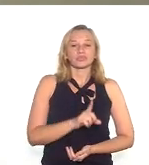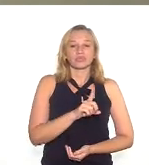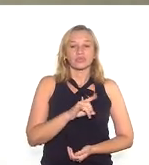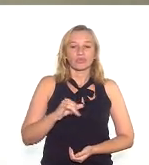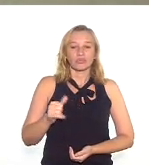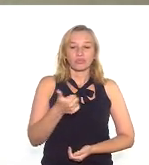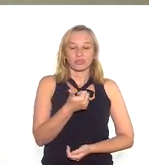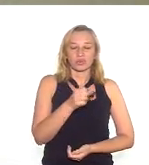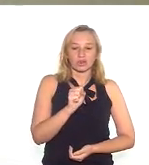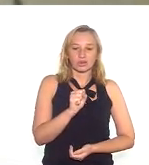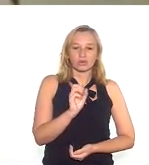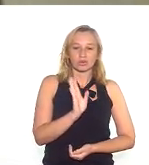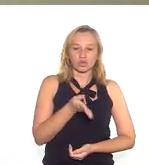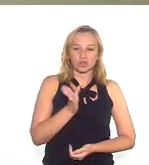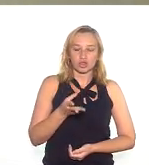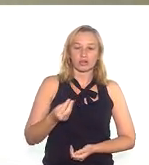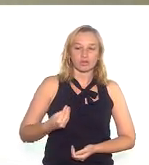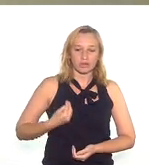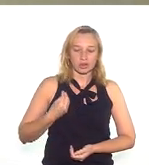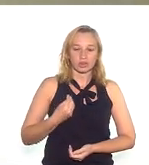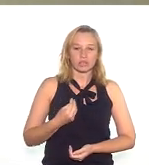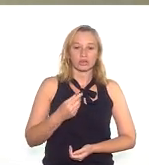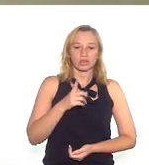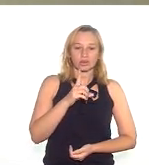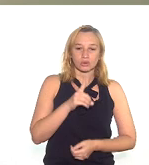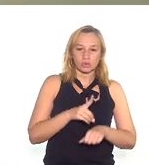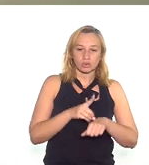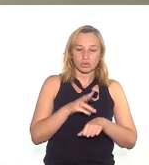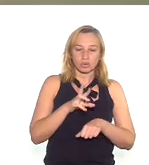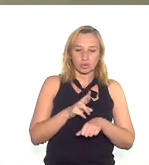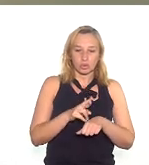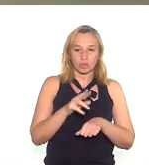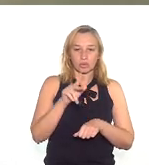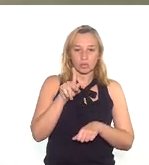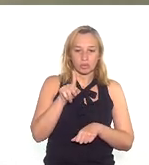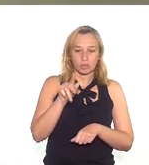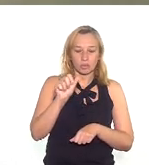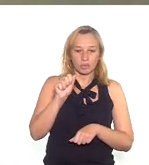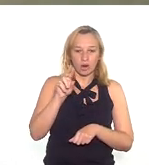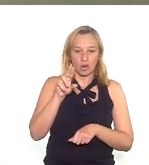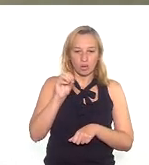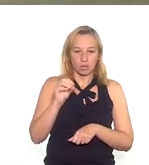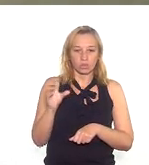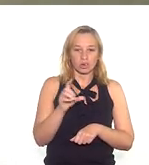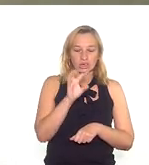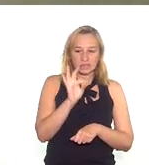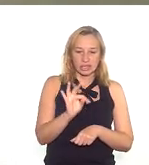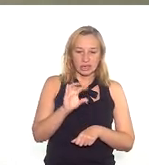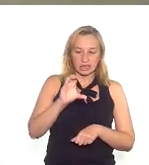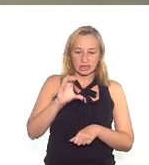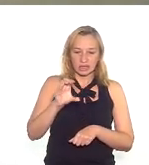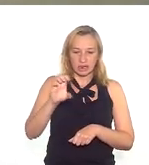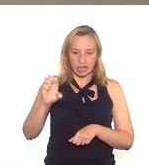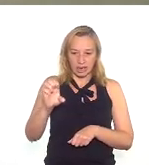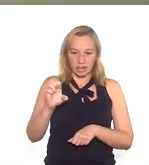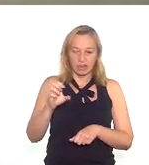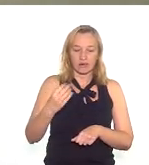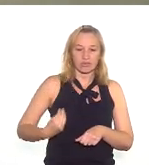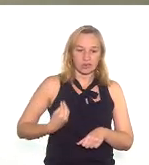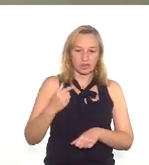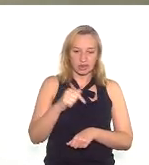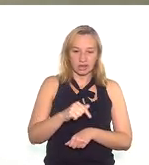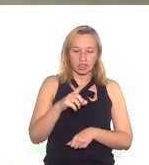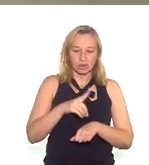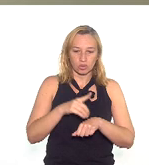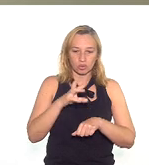PG18, já presente, doutor Paulo Henrique Manier. TCE, presente,